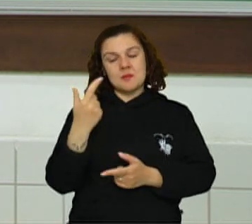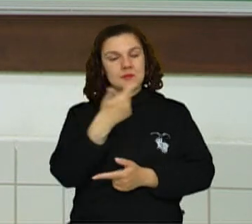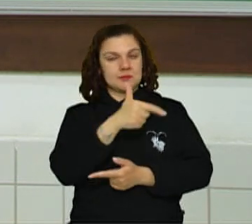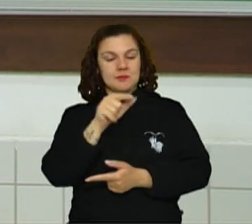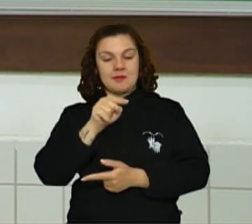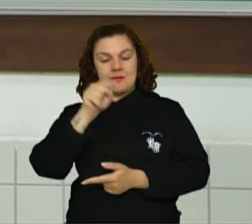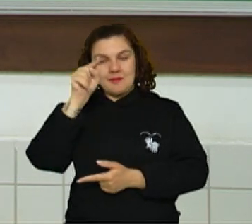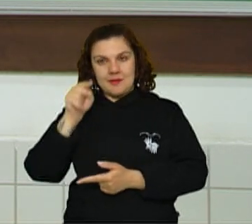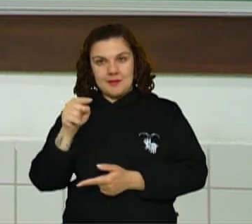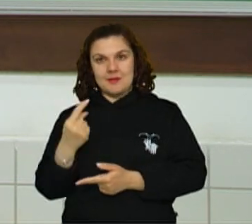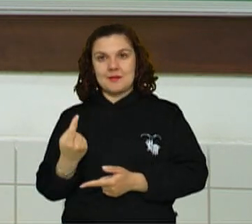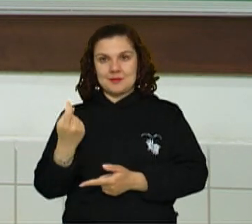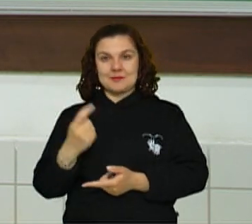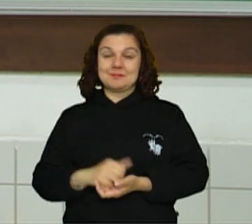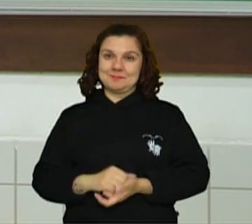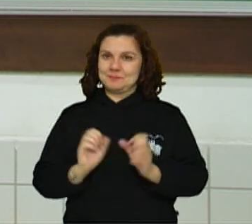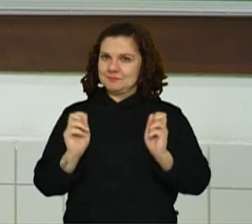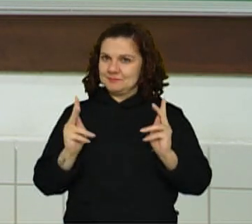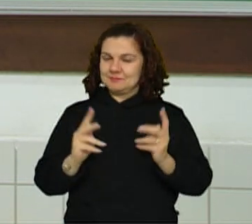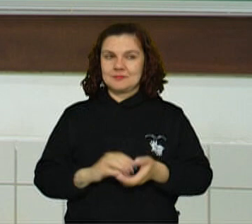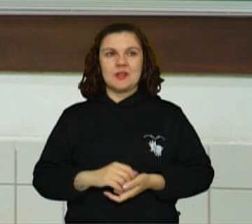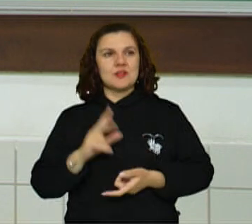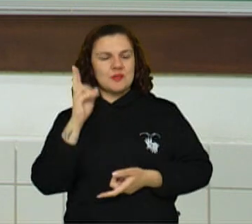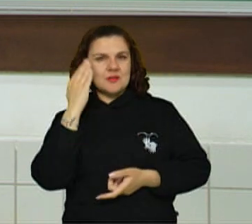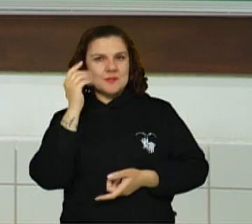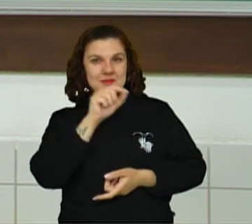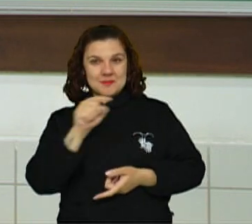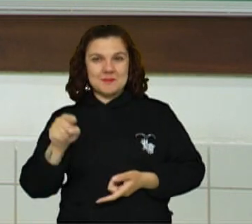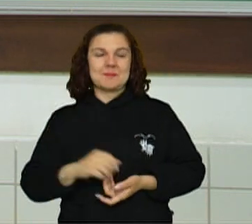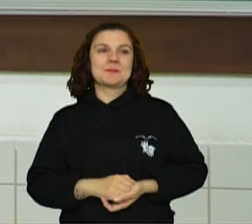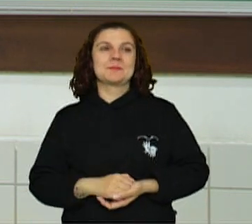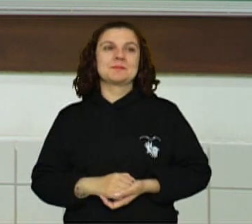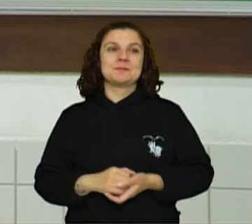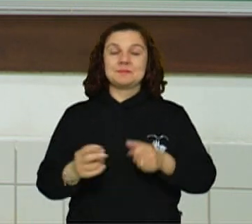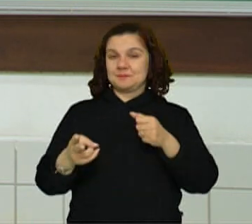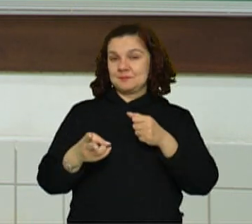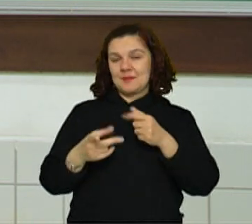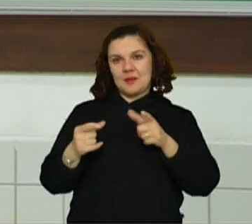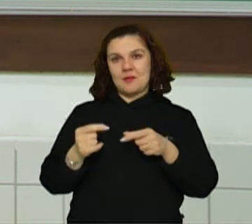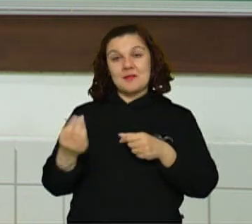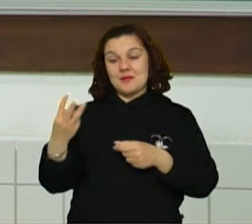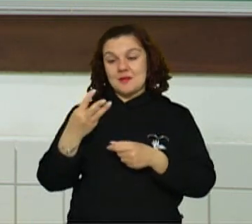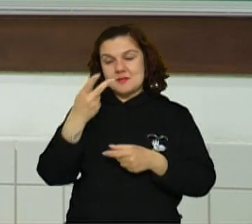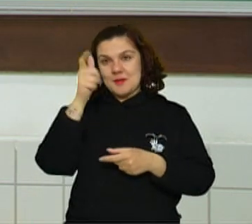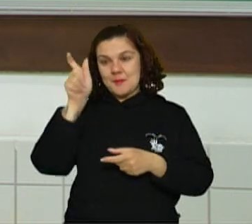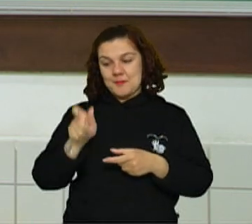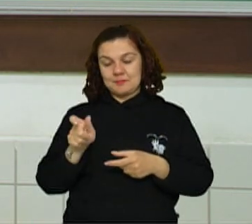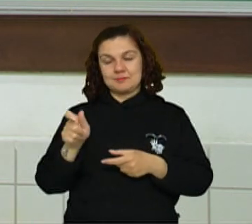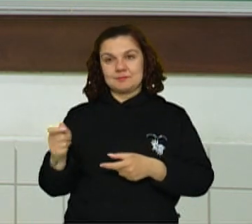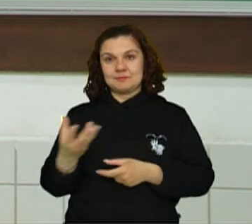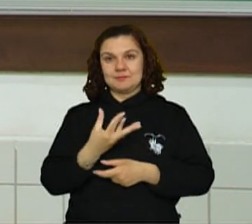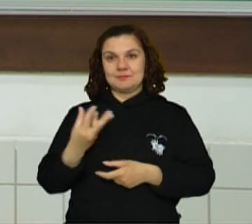tem acento o tem, ok? É só para saber ali que está na terceira pessoa do plural.